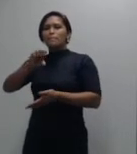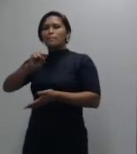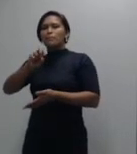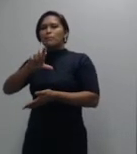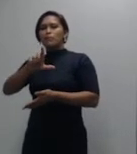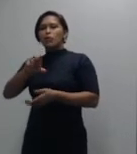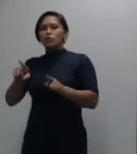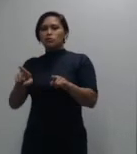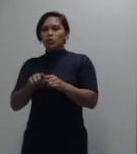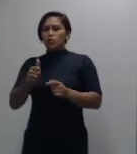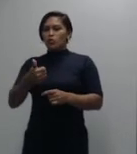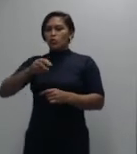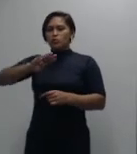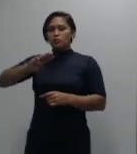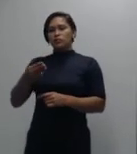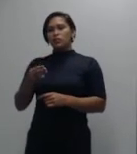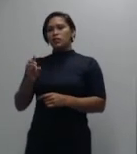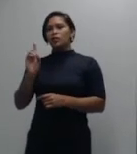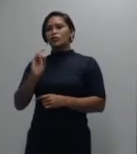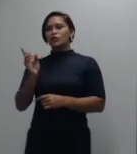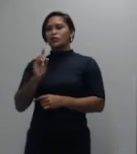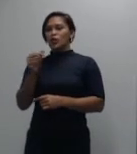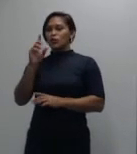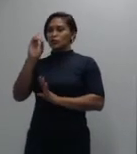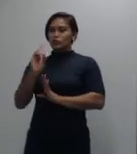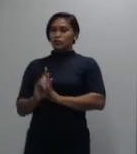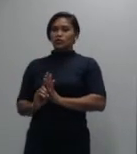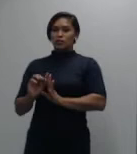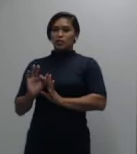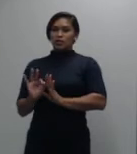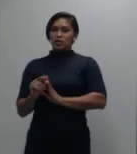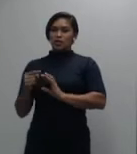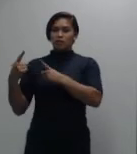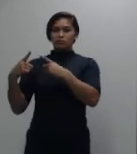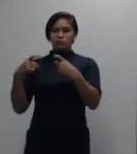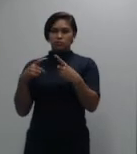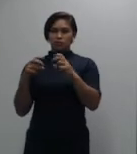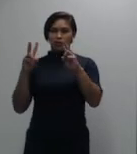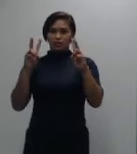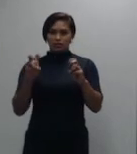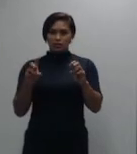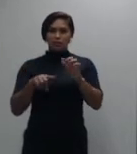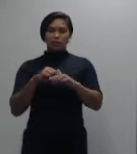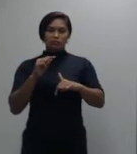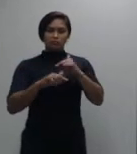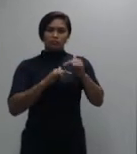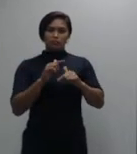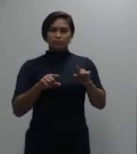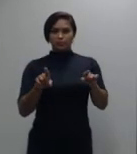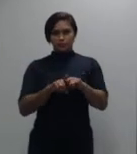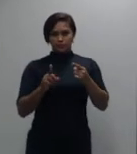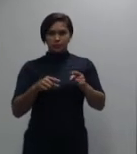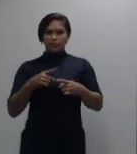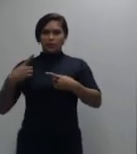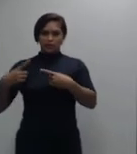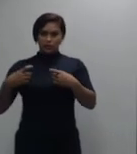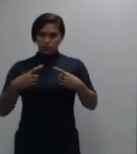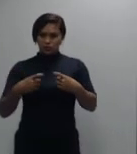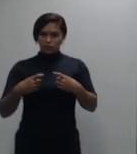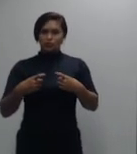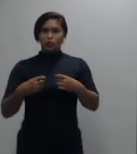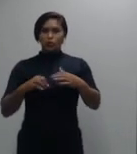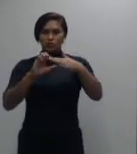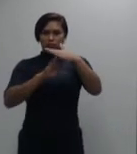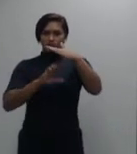sobre o milhão de dólares é que demarca teria Direito pode implodir bônus pelo seu trabalho na fortune's é uma disputa Empresarial